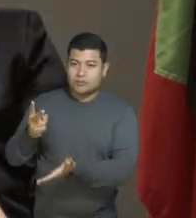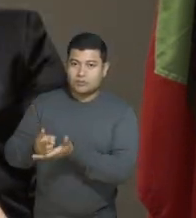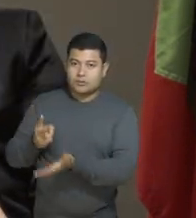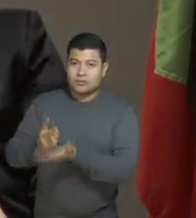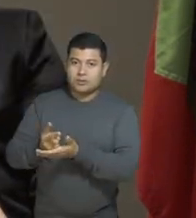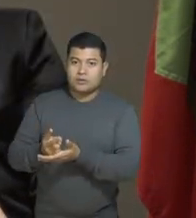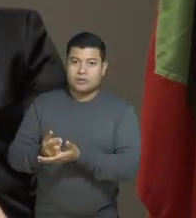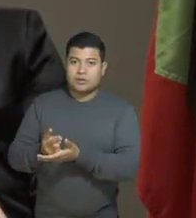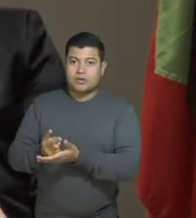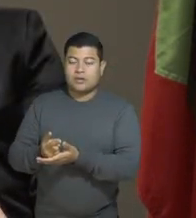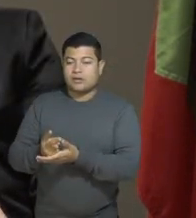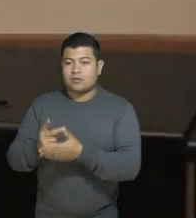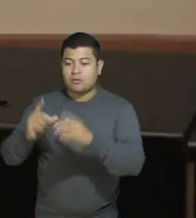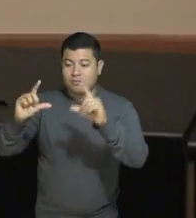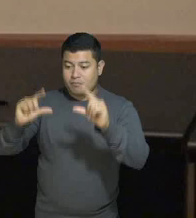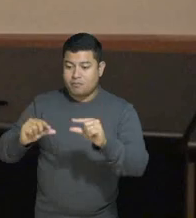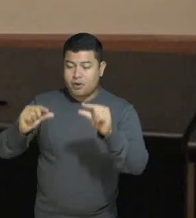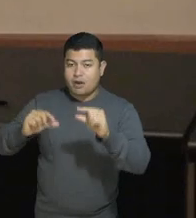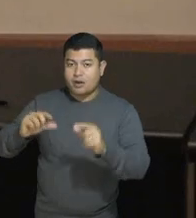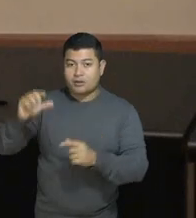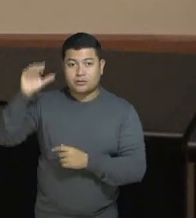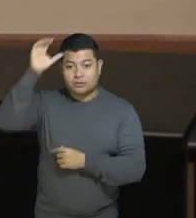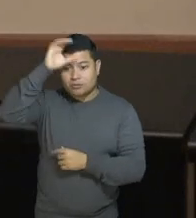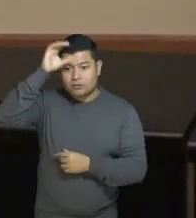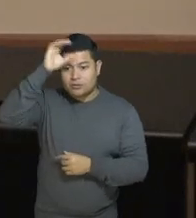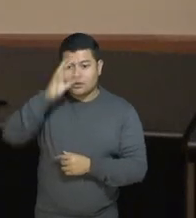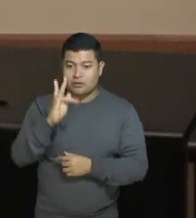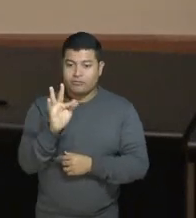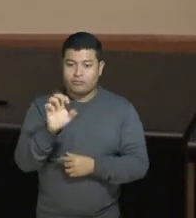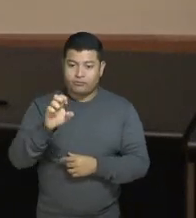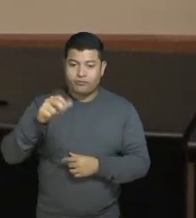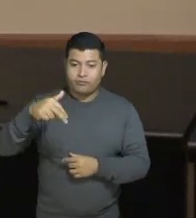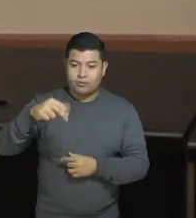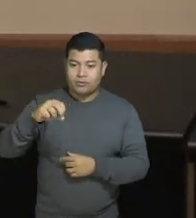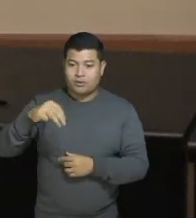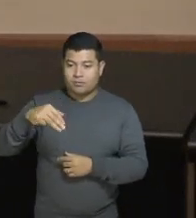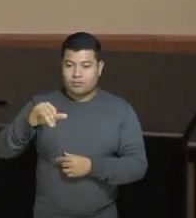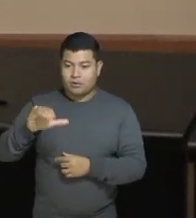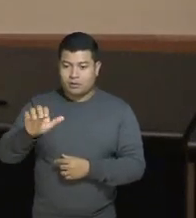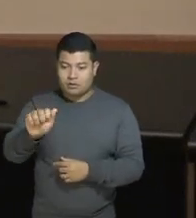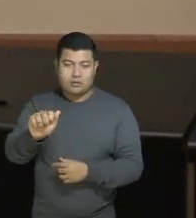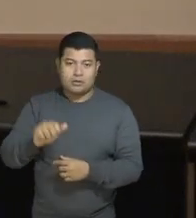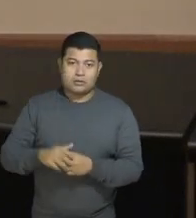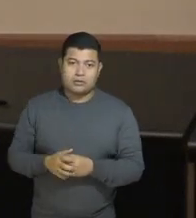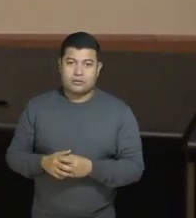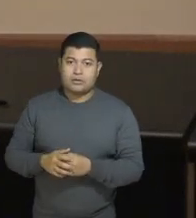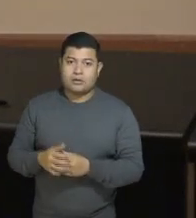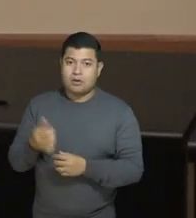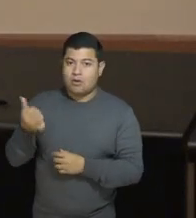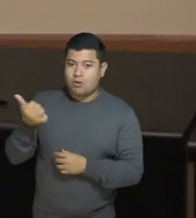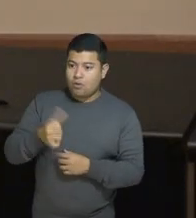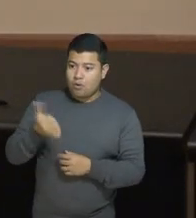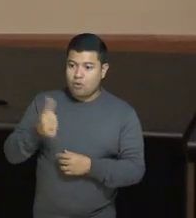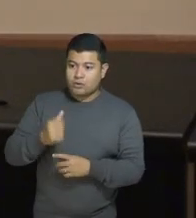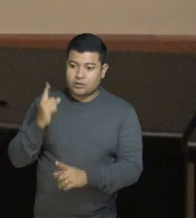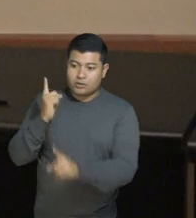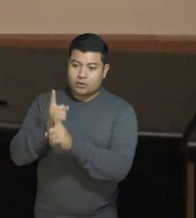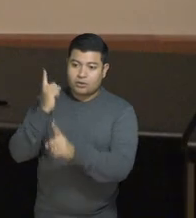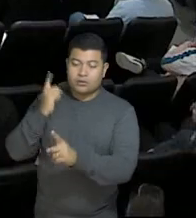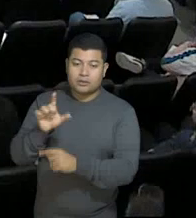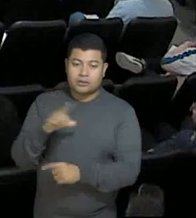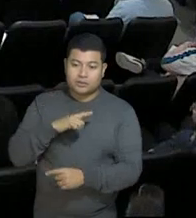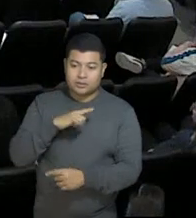baixo desempenho de consciência fonêmica. E dessas 13, 11 foram diagnosticadas com